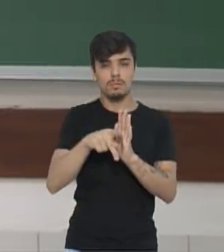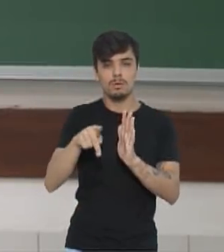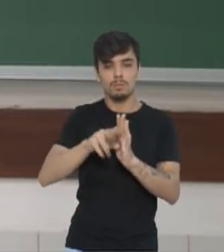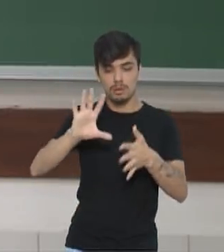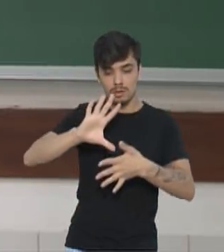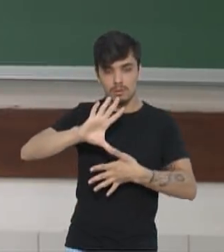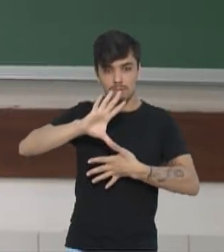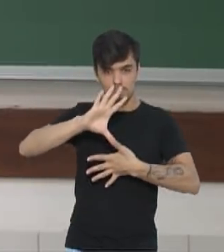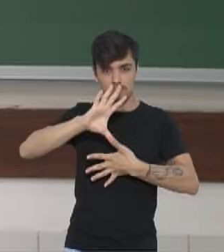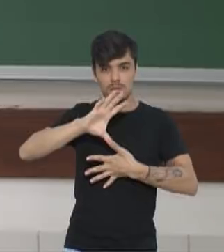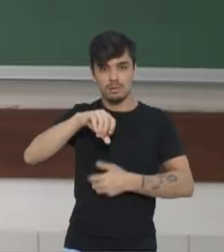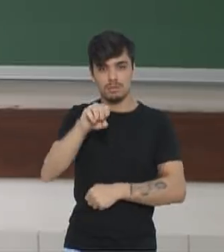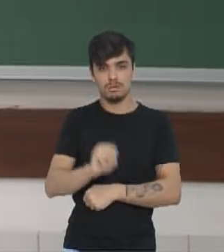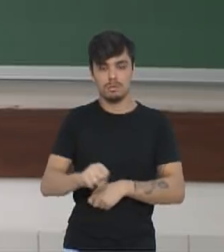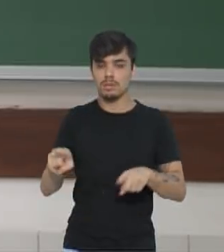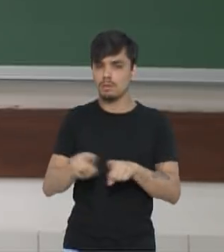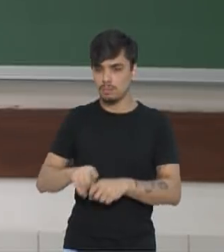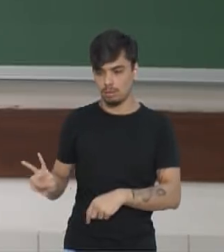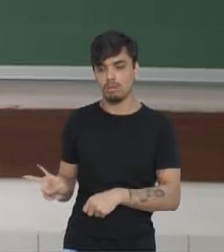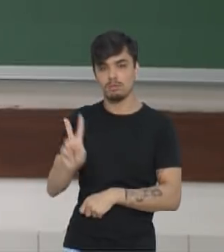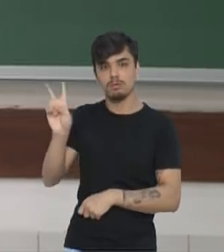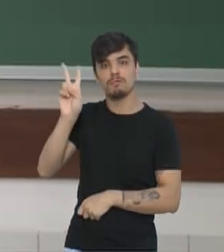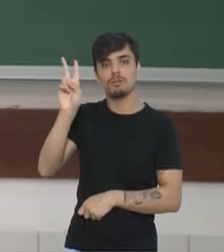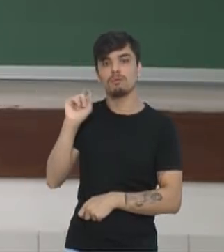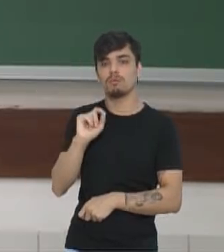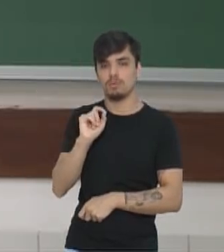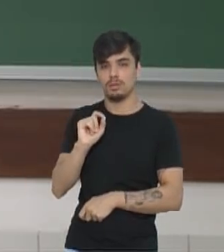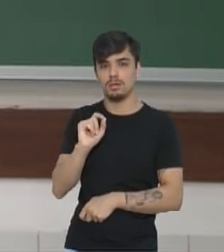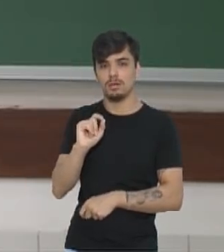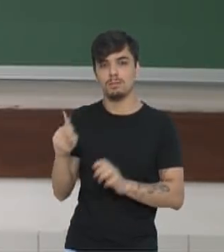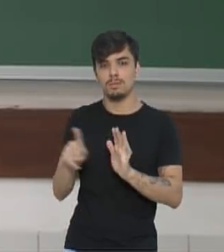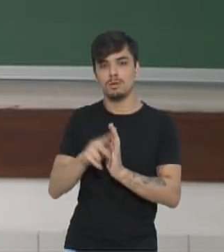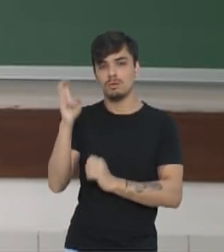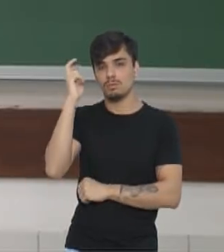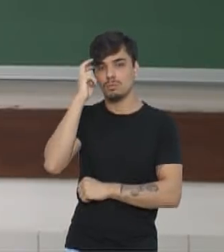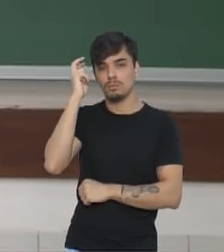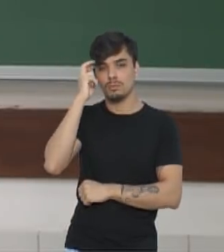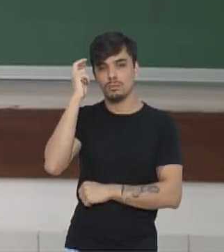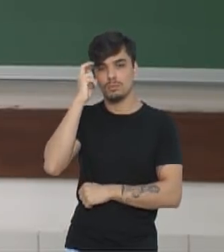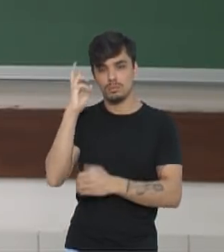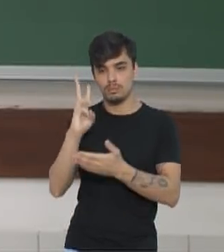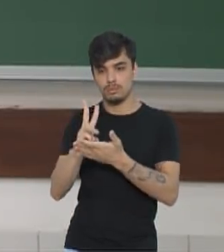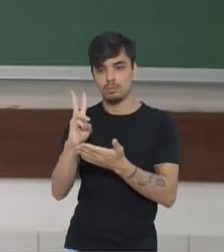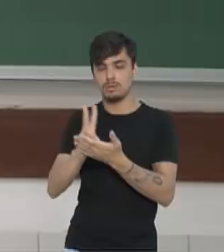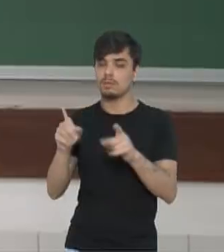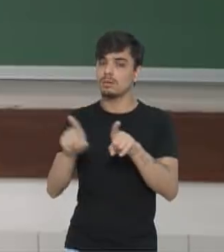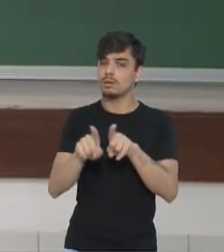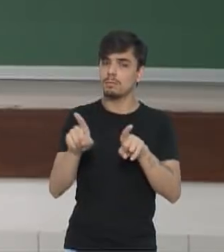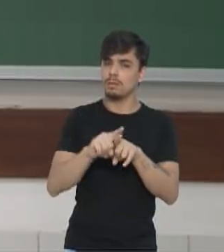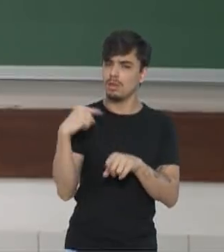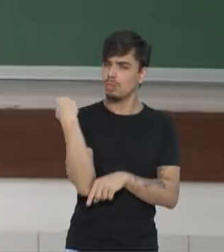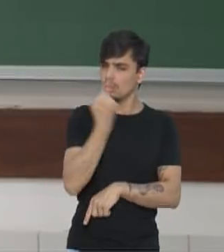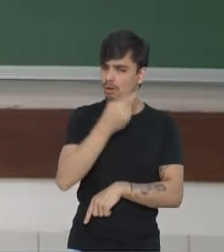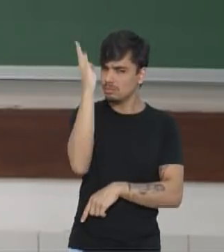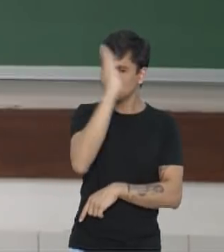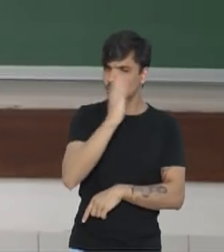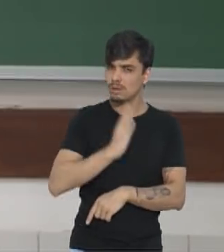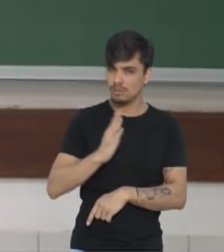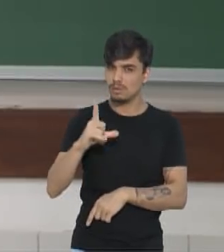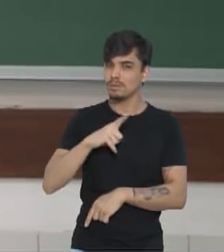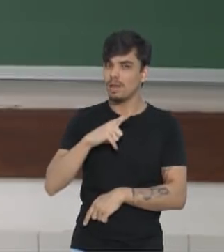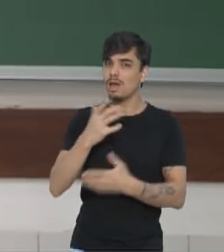do Sul e que é muito valorizado até hoje, tanto pela cultura indígena quanto por nós brasileiros quando queremos comer uma boa